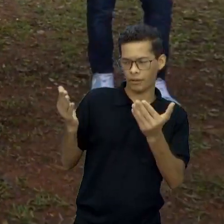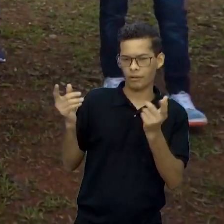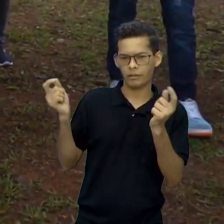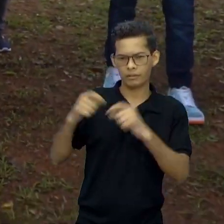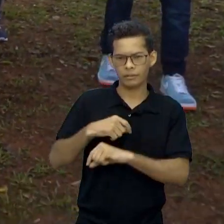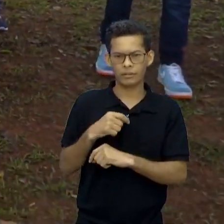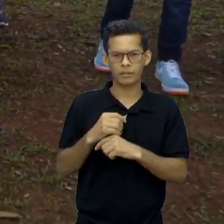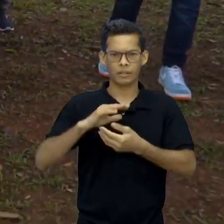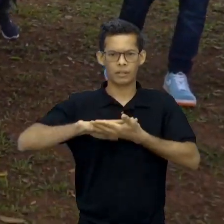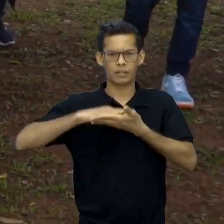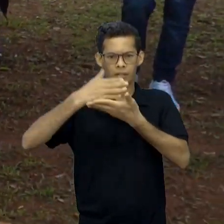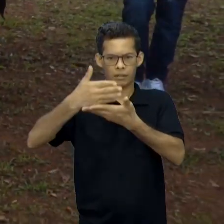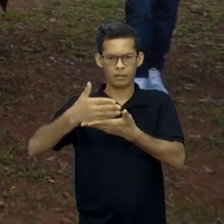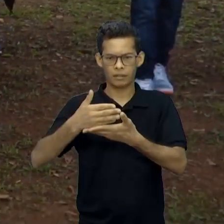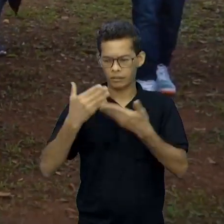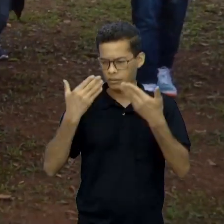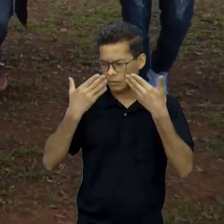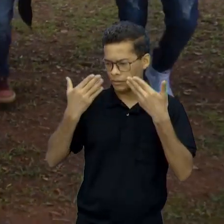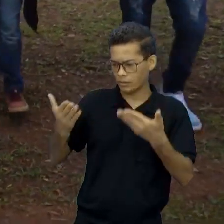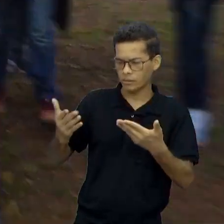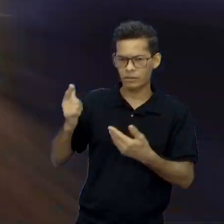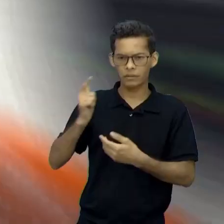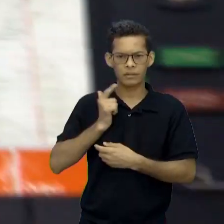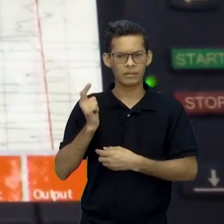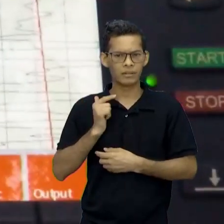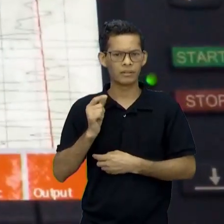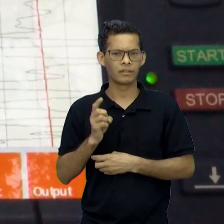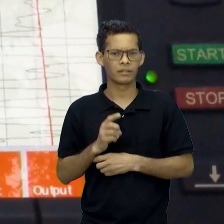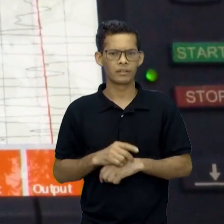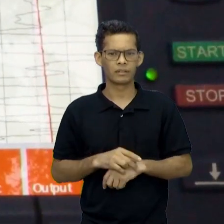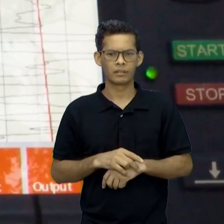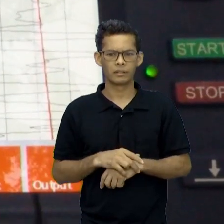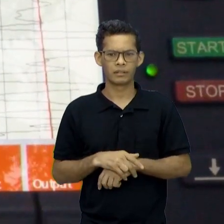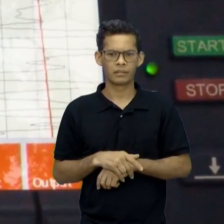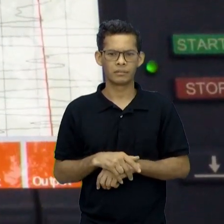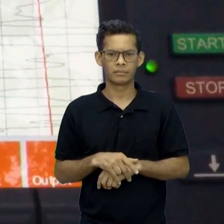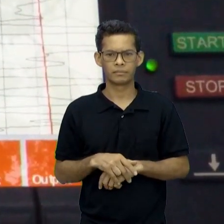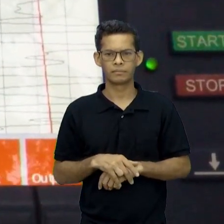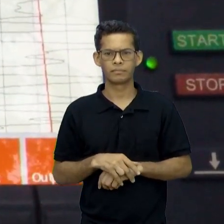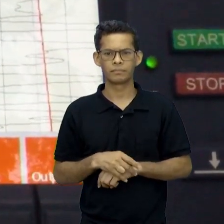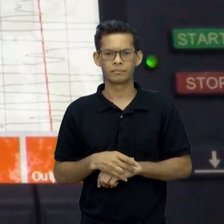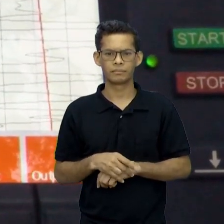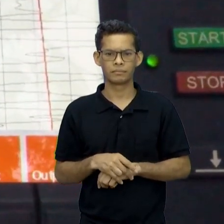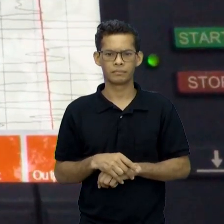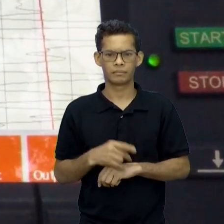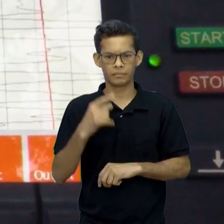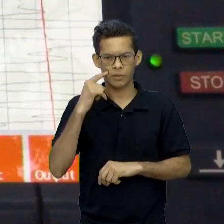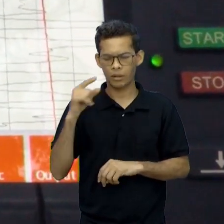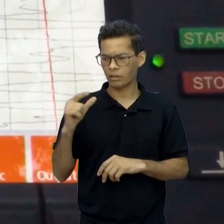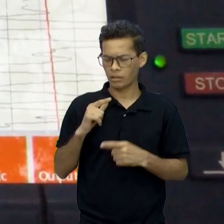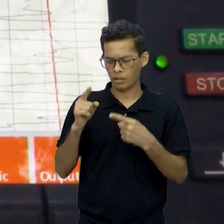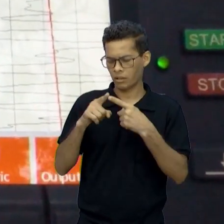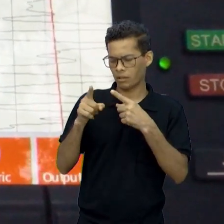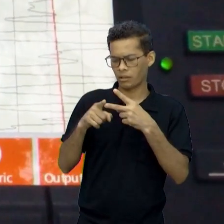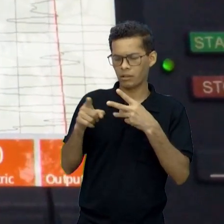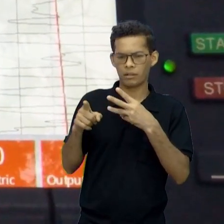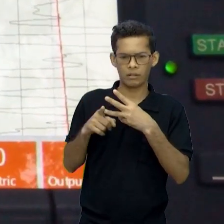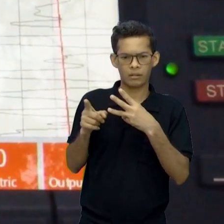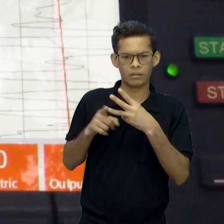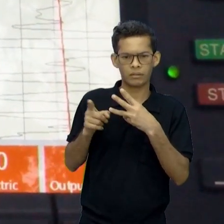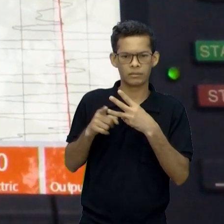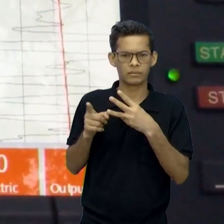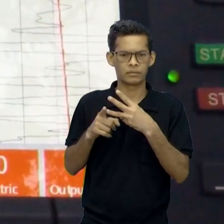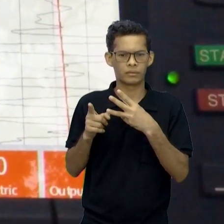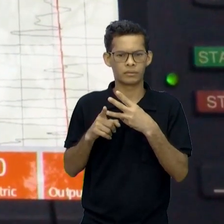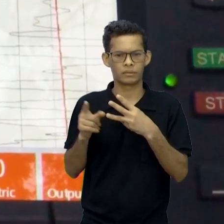tela do computador. Sim. Uma segunda anomalia, agora a gente está indo para a terceira anomalia. Repare que essa